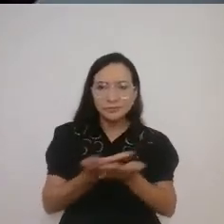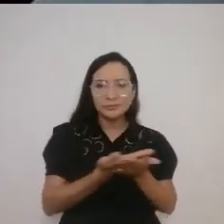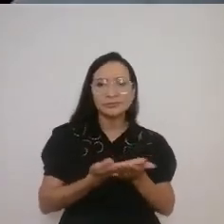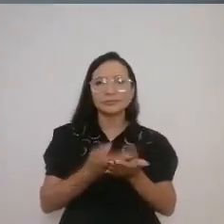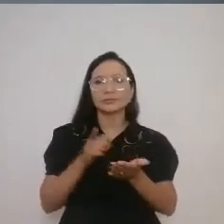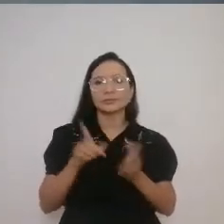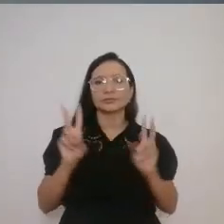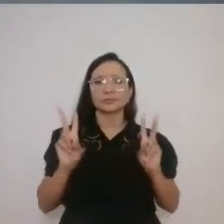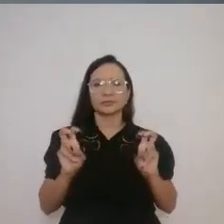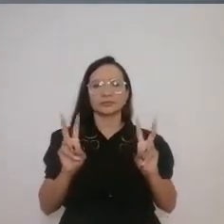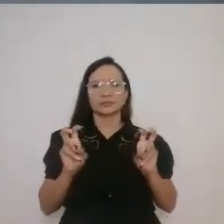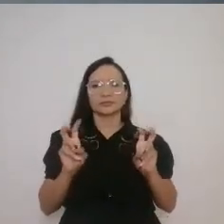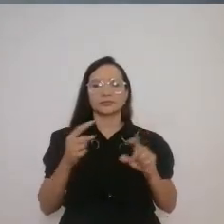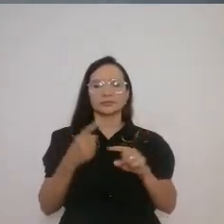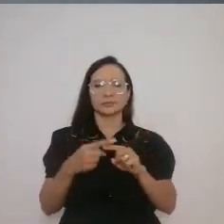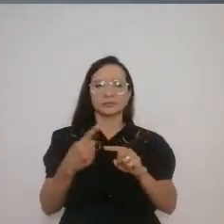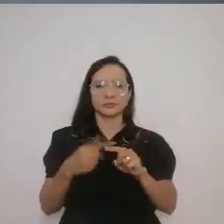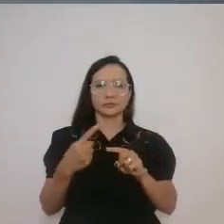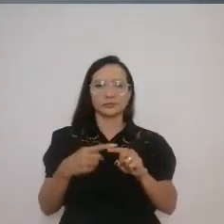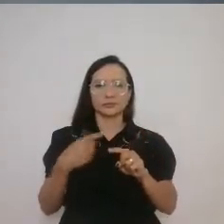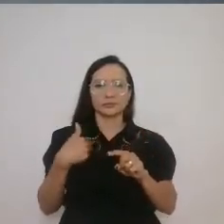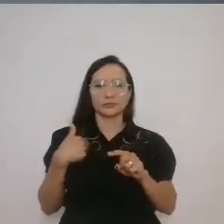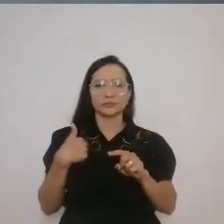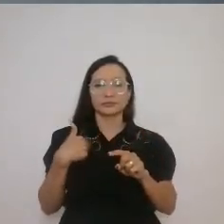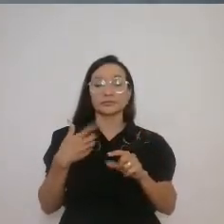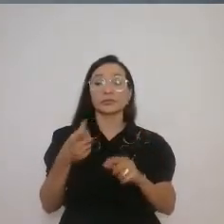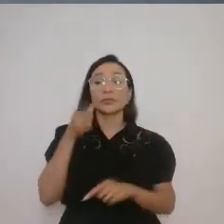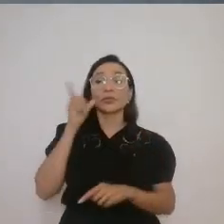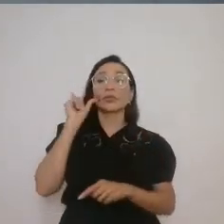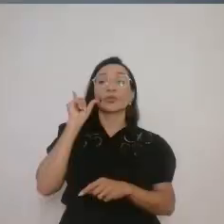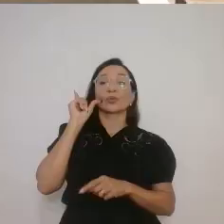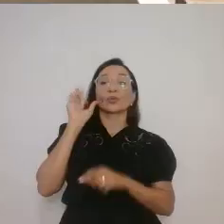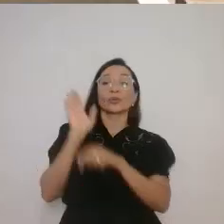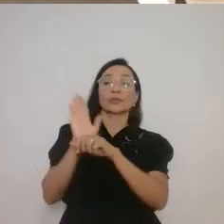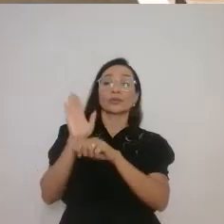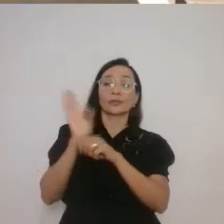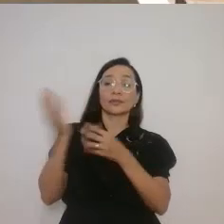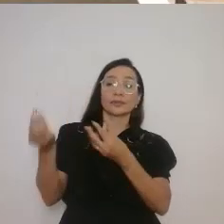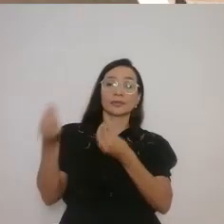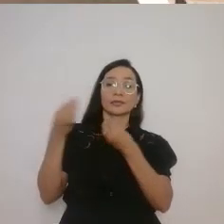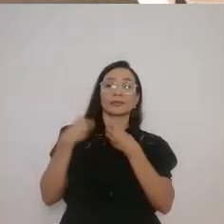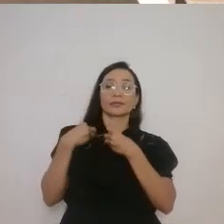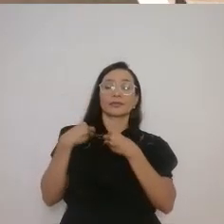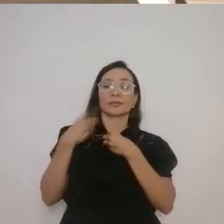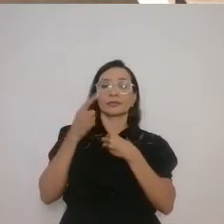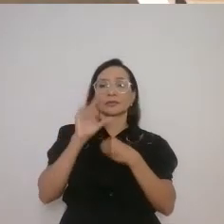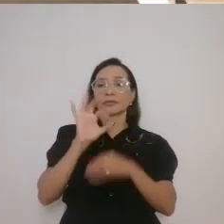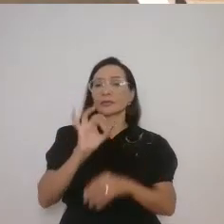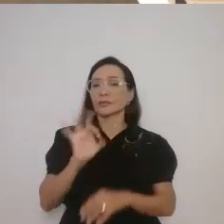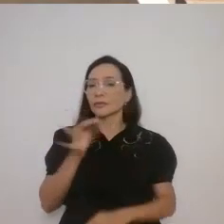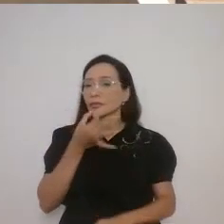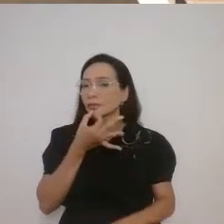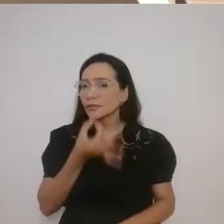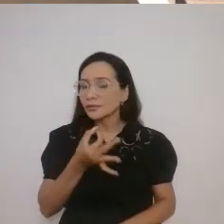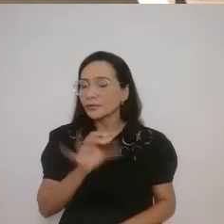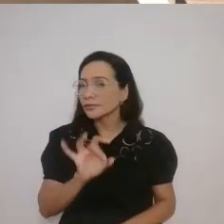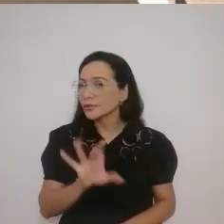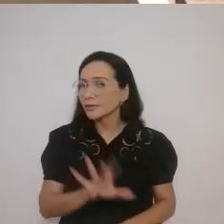caída à tarde, foi que eu tive acesso a esse documento. Mera sugestão minha.